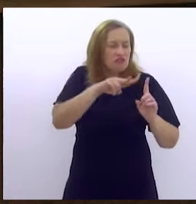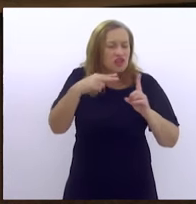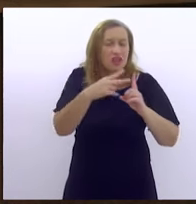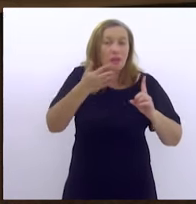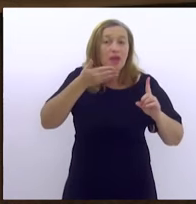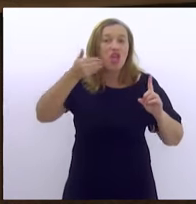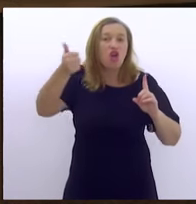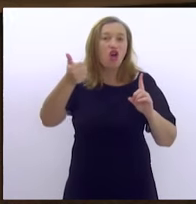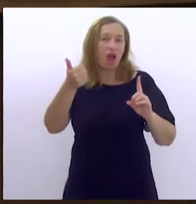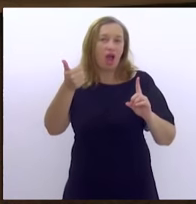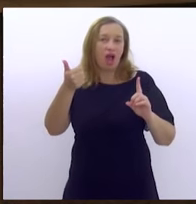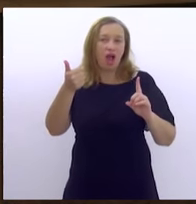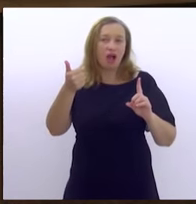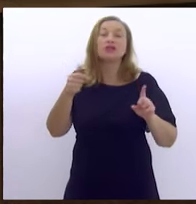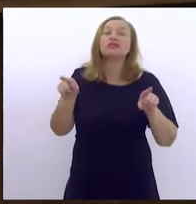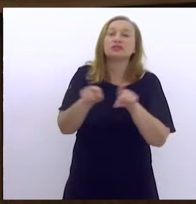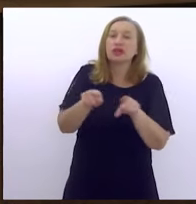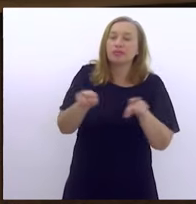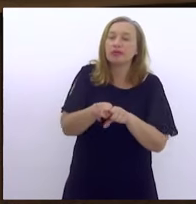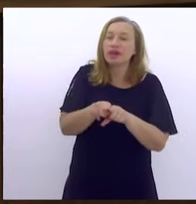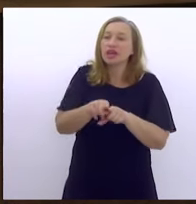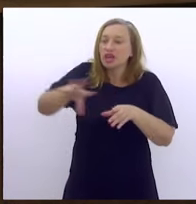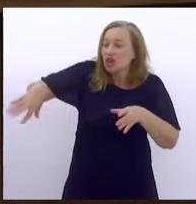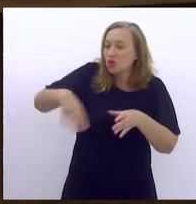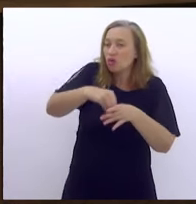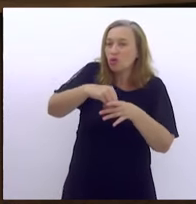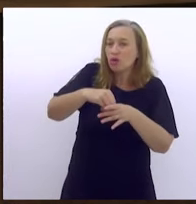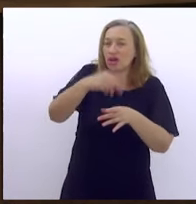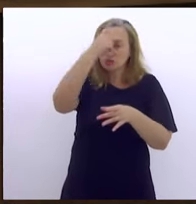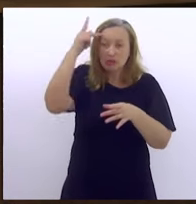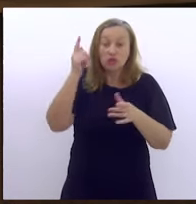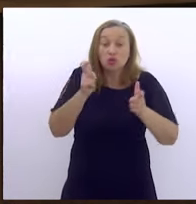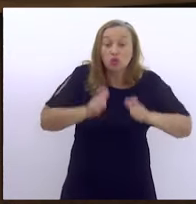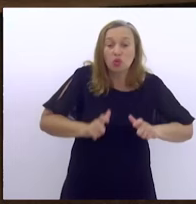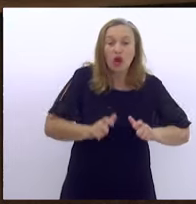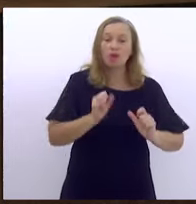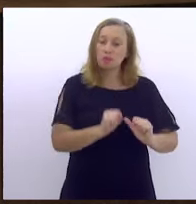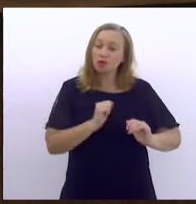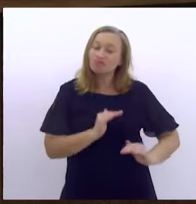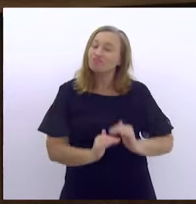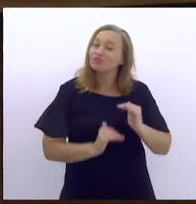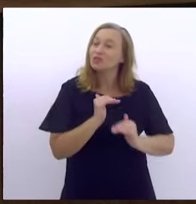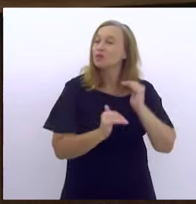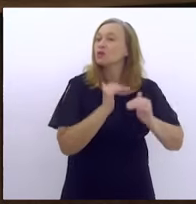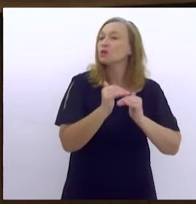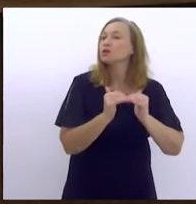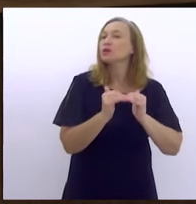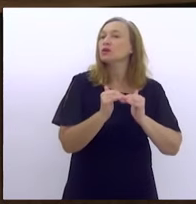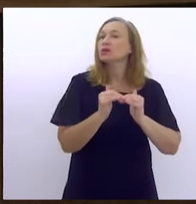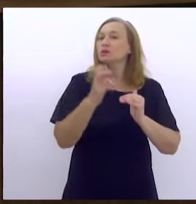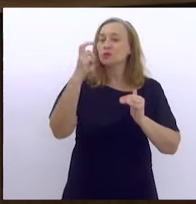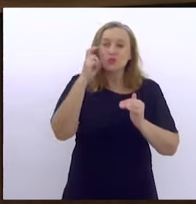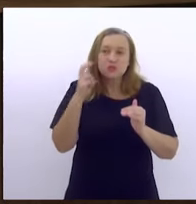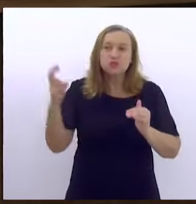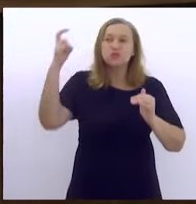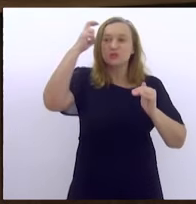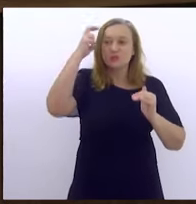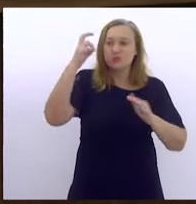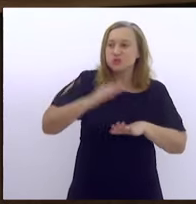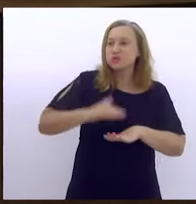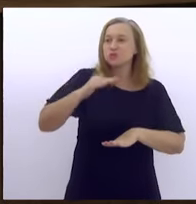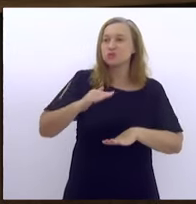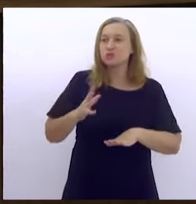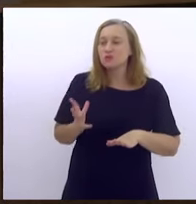e também colocar essas pessoas num local onde a gente possa desenvolver suas altas habilidades. Então,